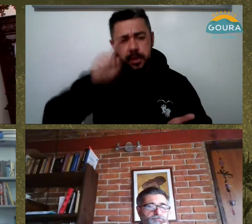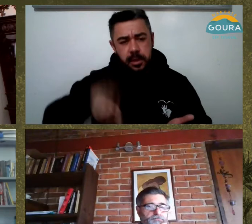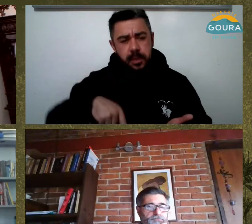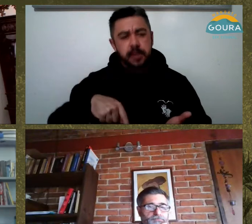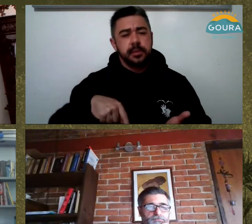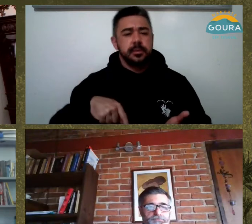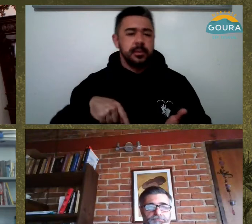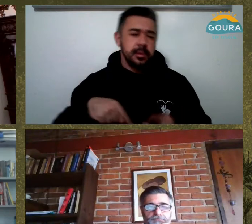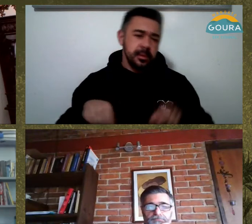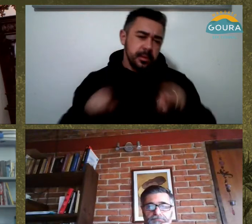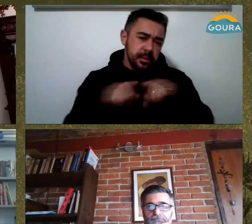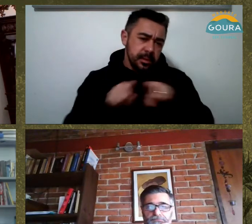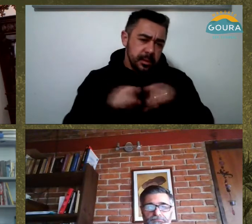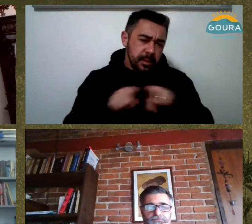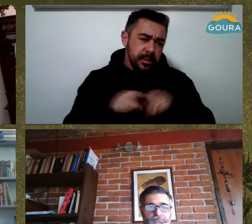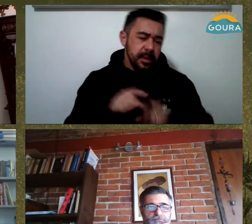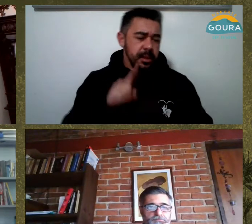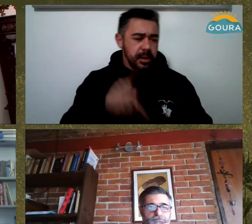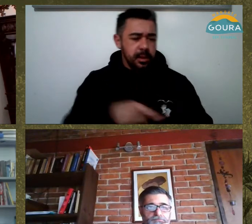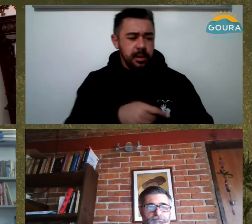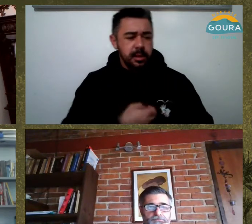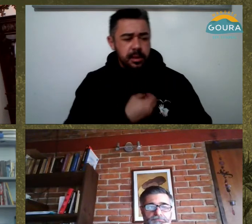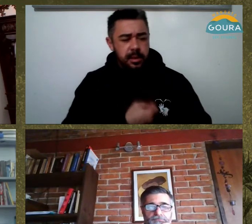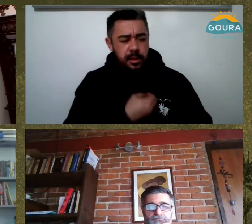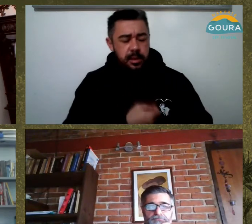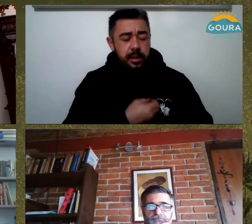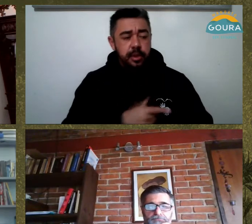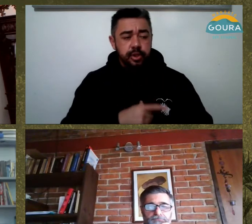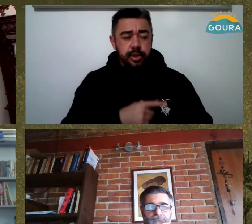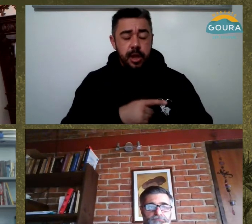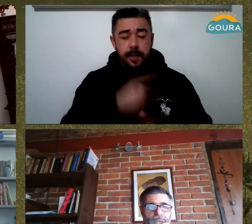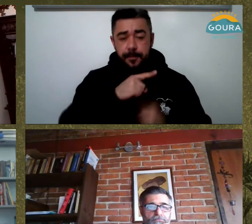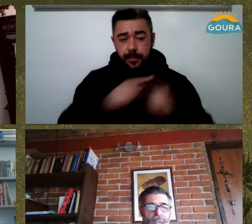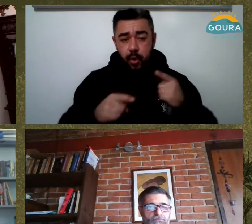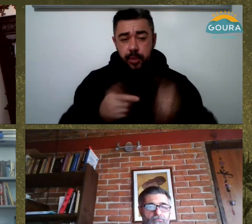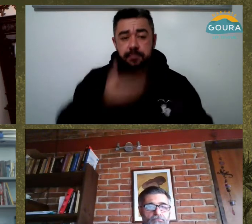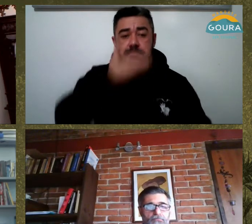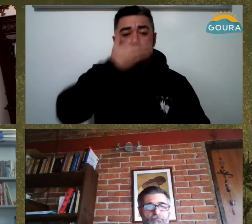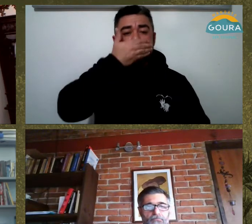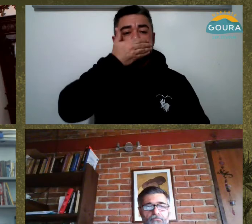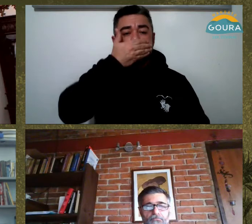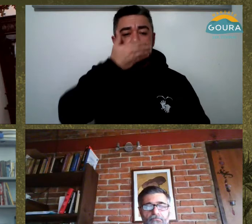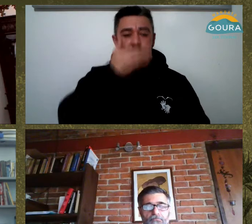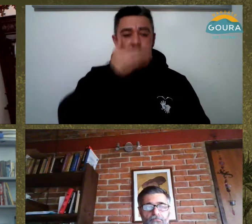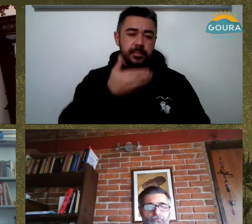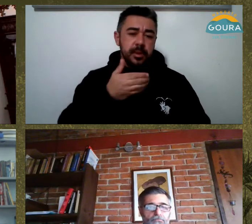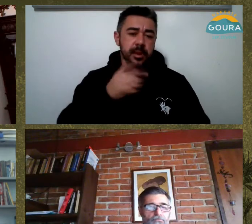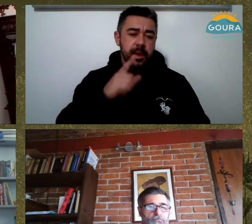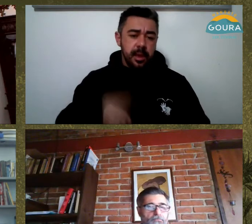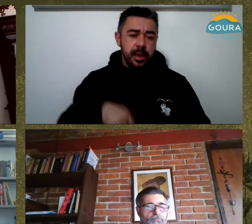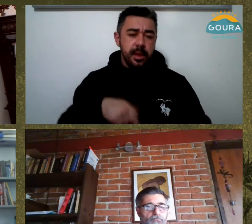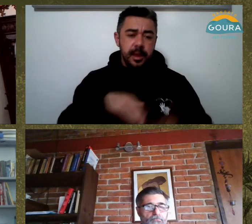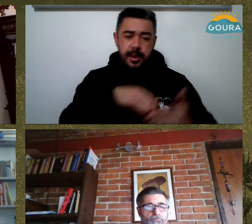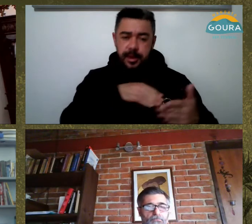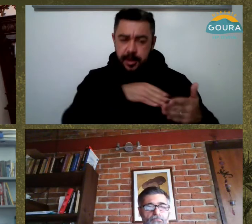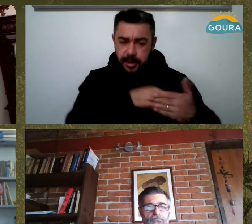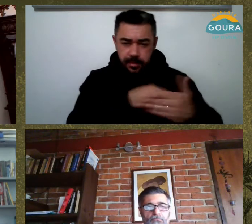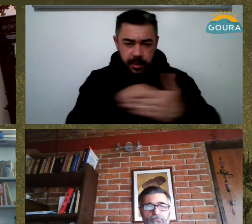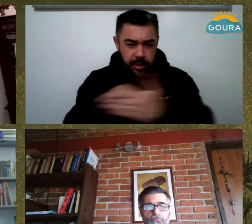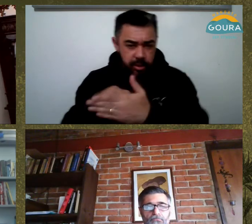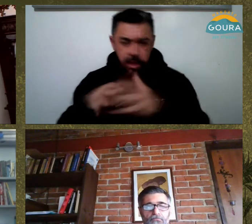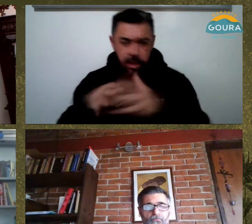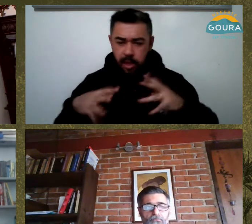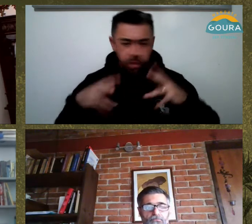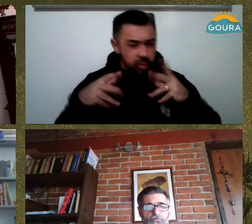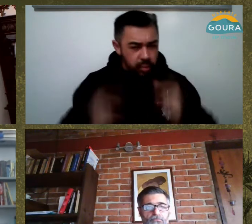pela existência de uma censura que limitava o acesso a tudo aquilo que